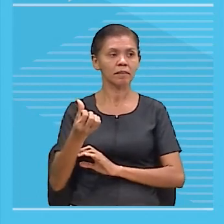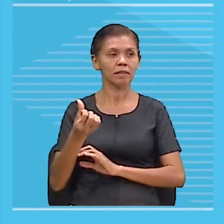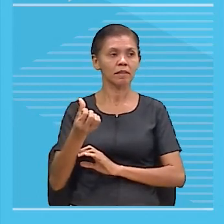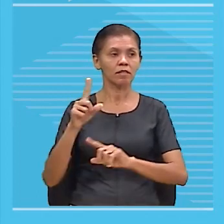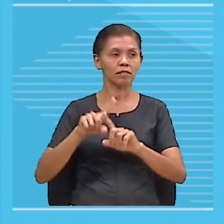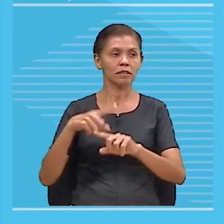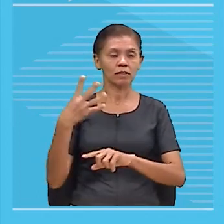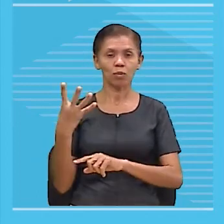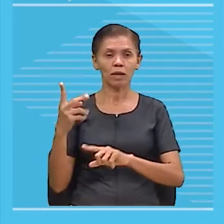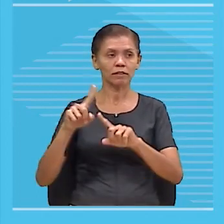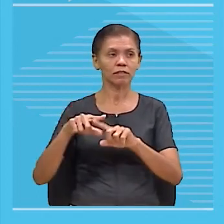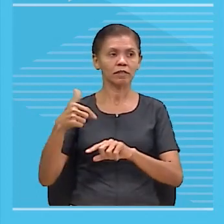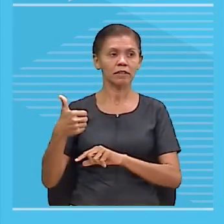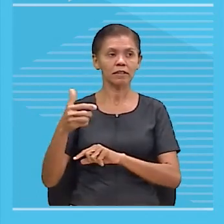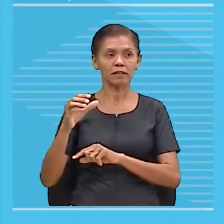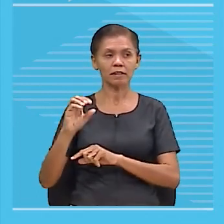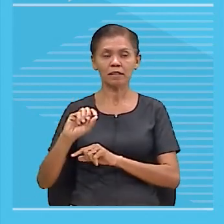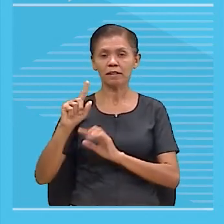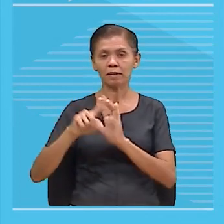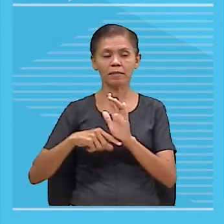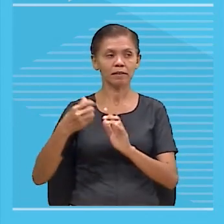Tudo isso dividido pela distância.